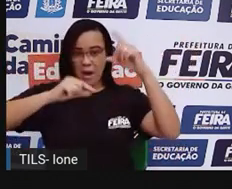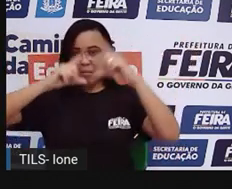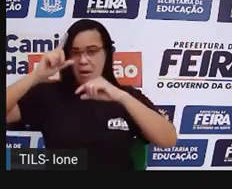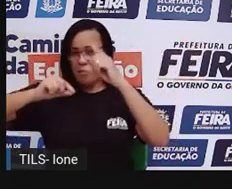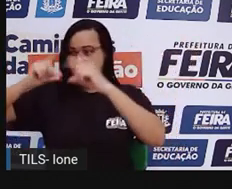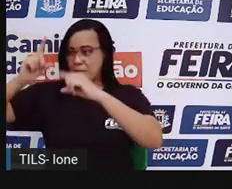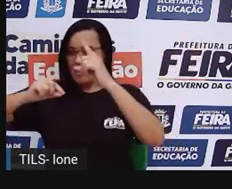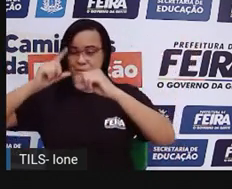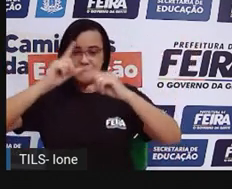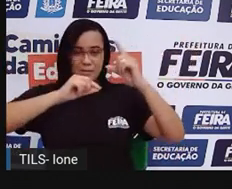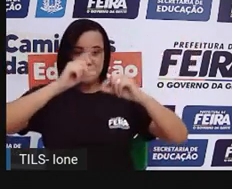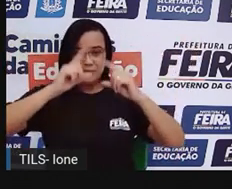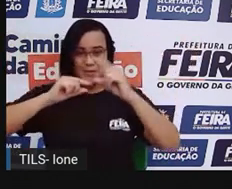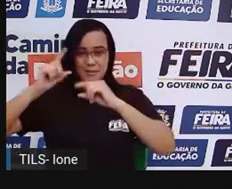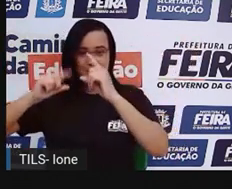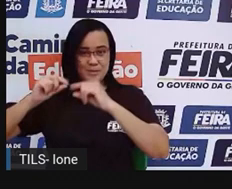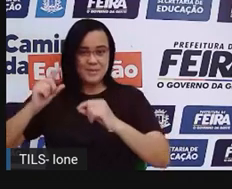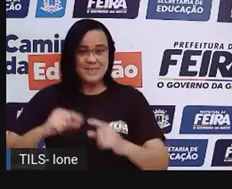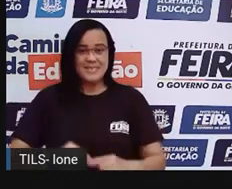estrelas.